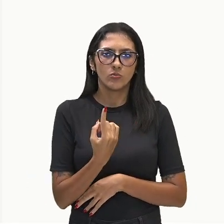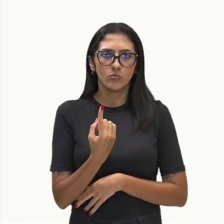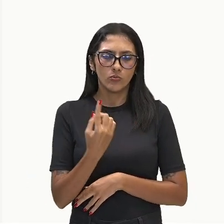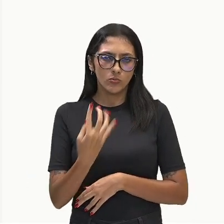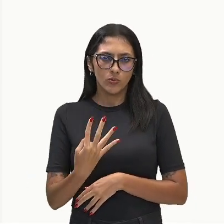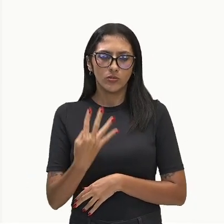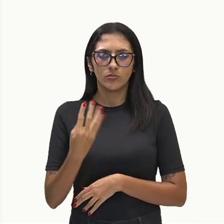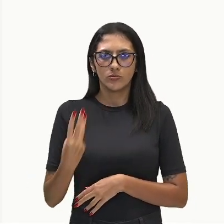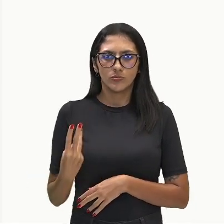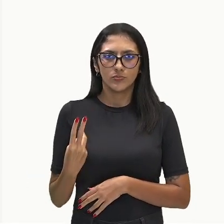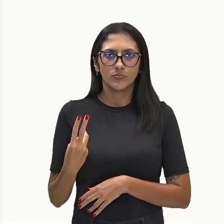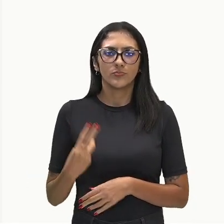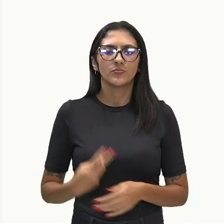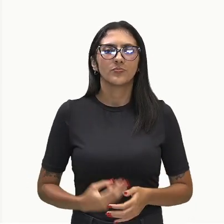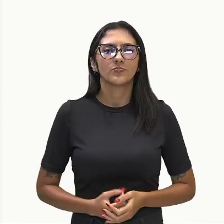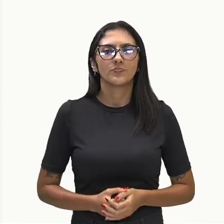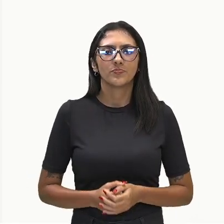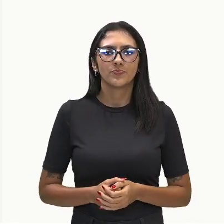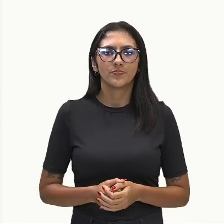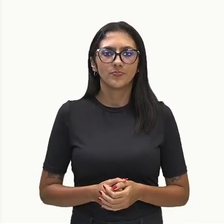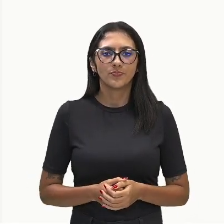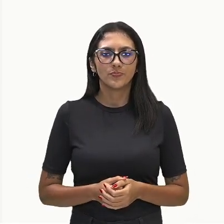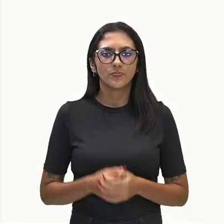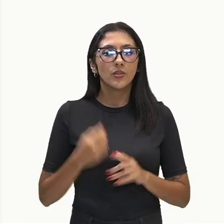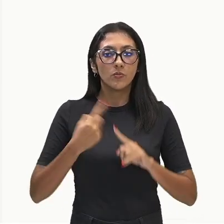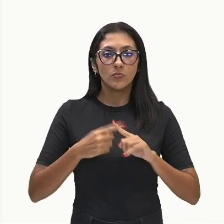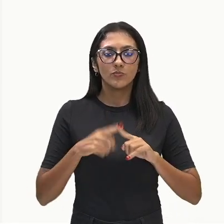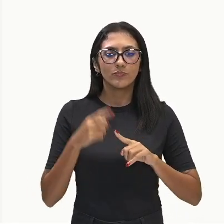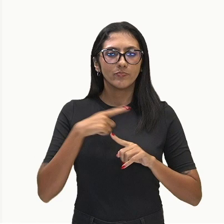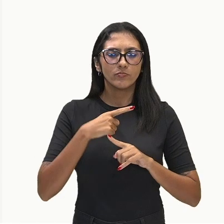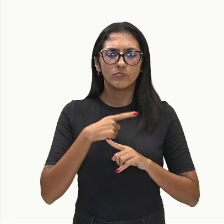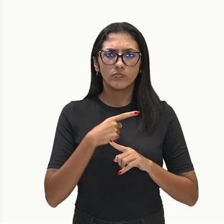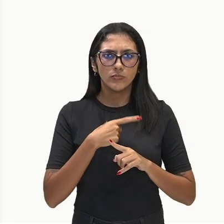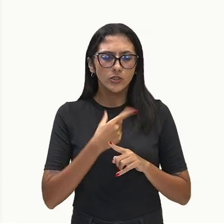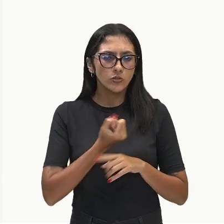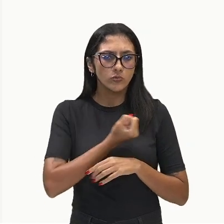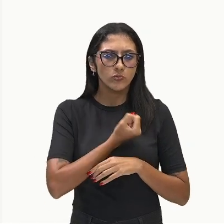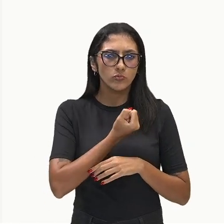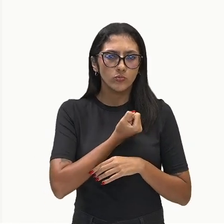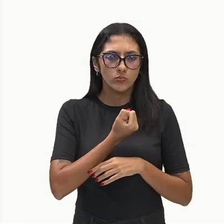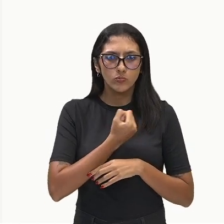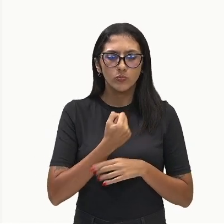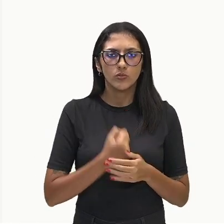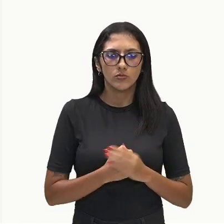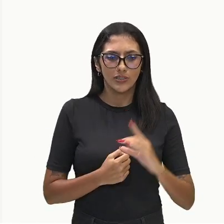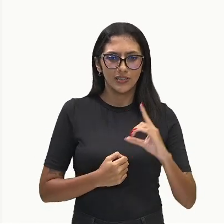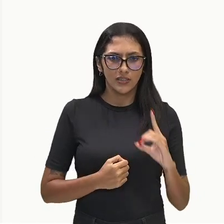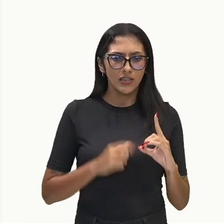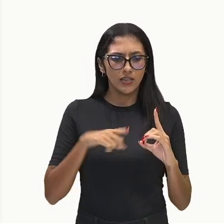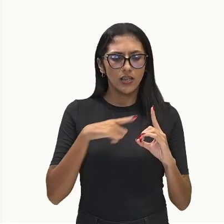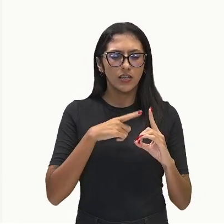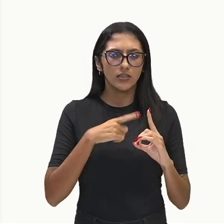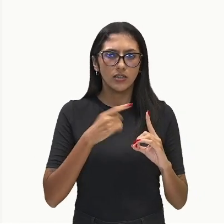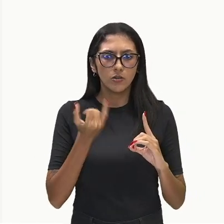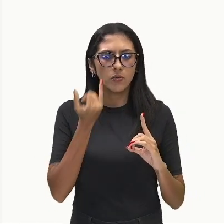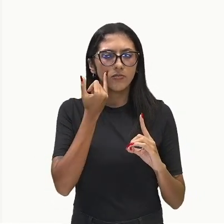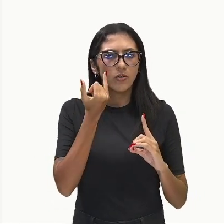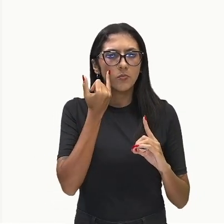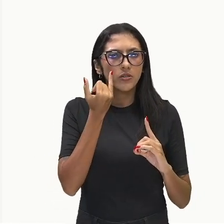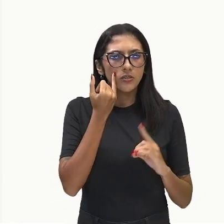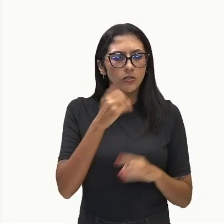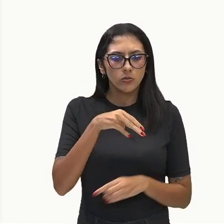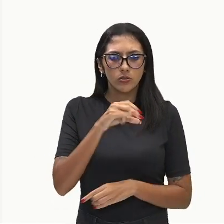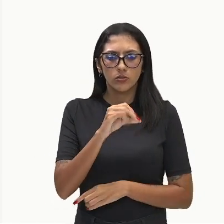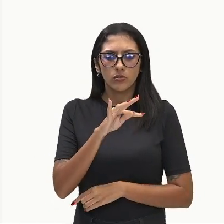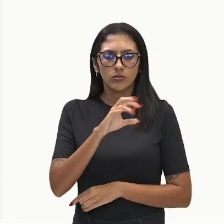1,4142. E por que que a medida da diagonal do quadrado é uma das aplicações notáveis do Teorema de